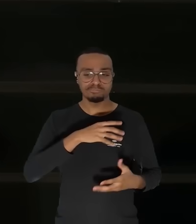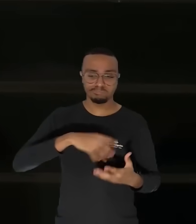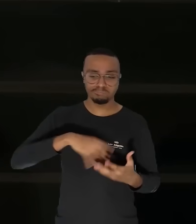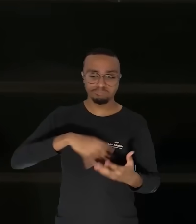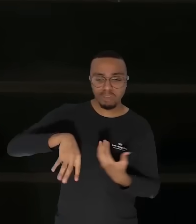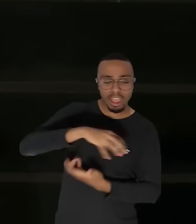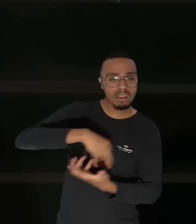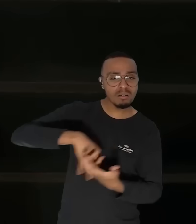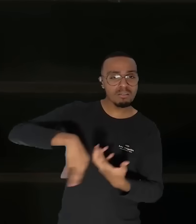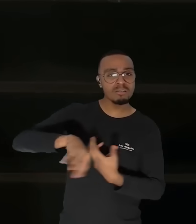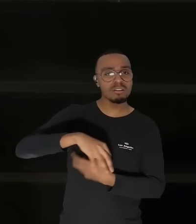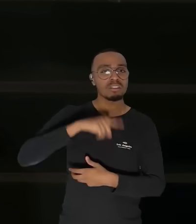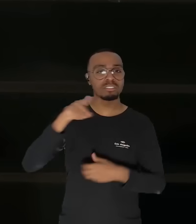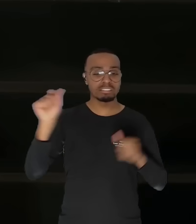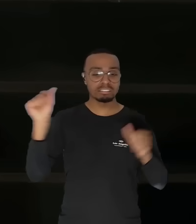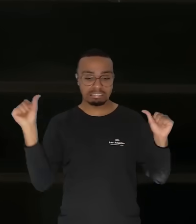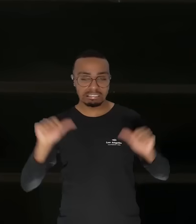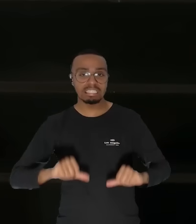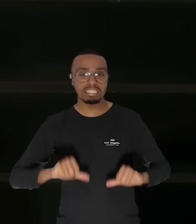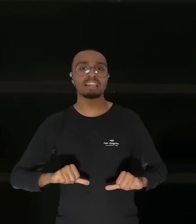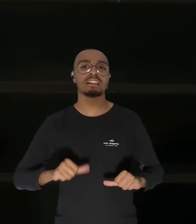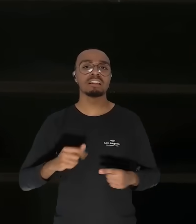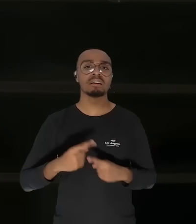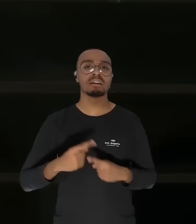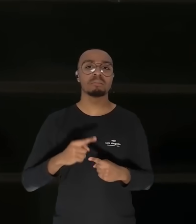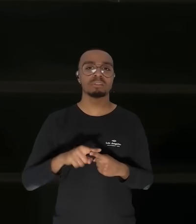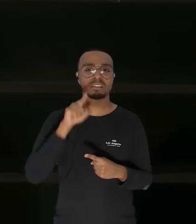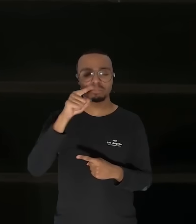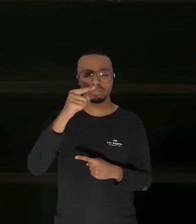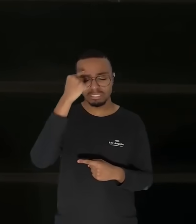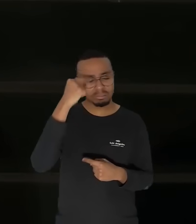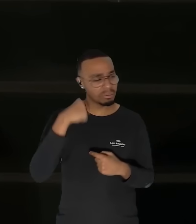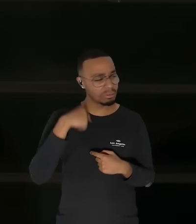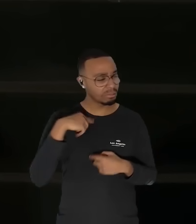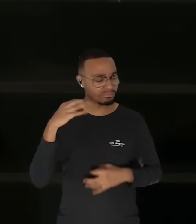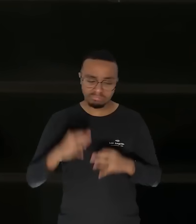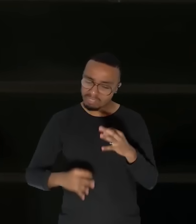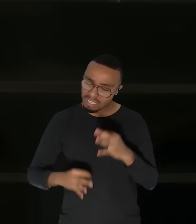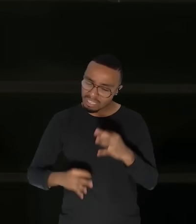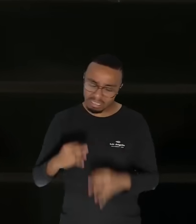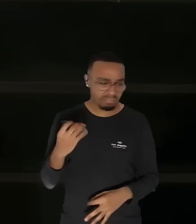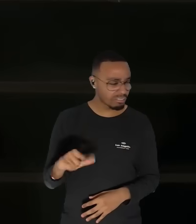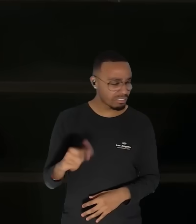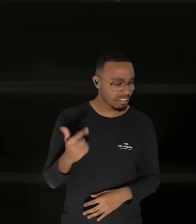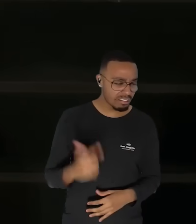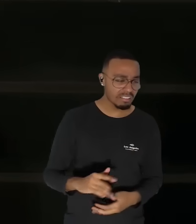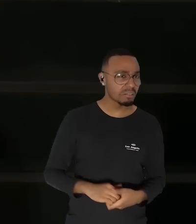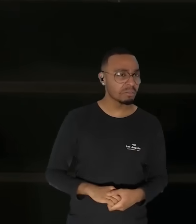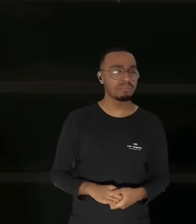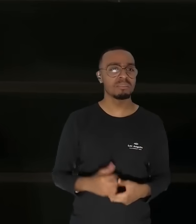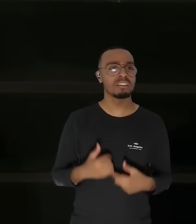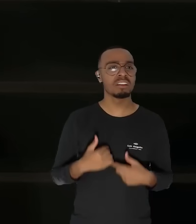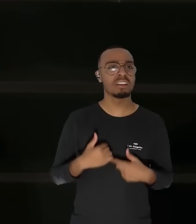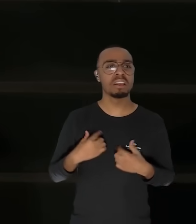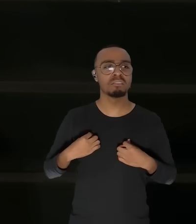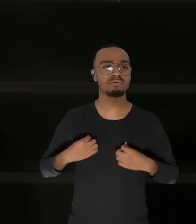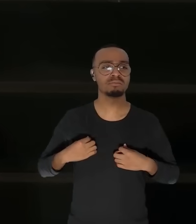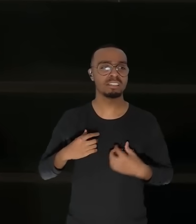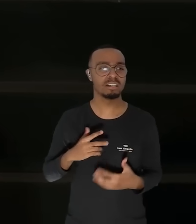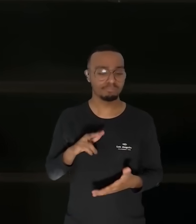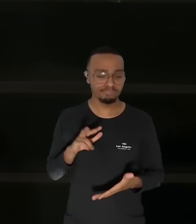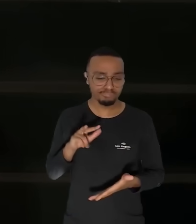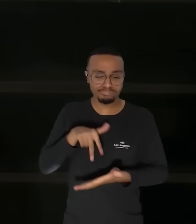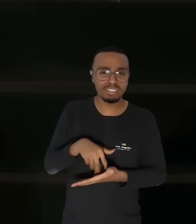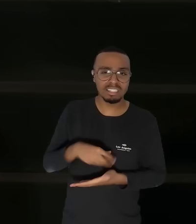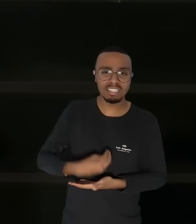Você está em crise, porque você está dizendo, não é justo. Não é justo eu ter me posicionado diante de